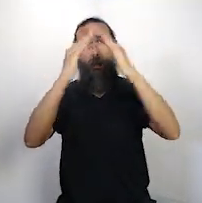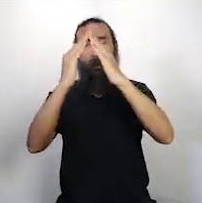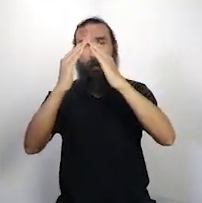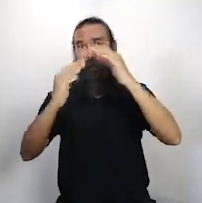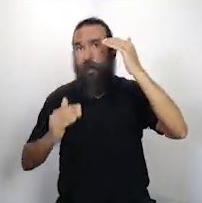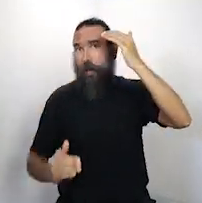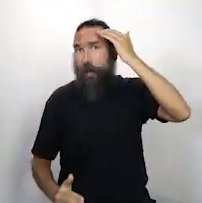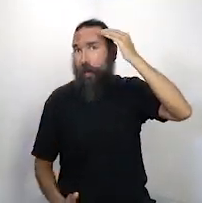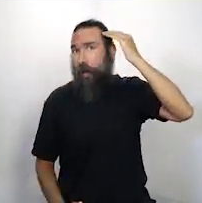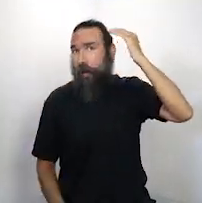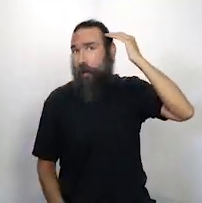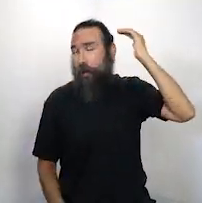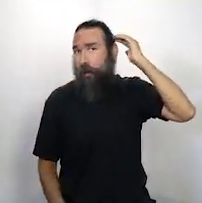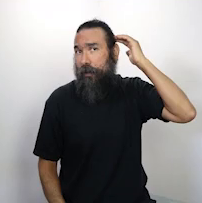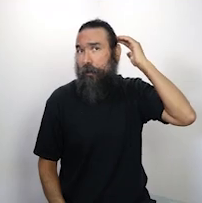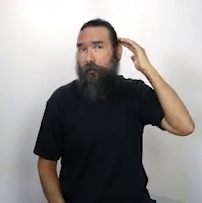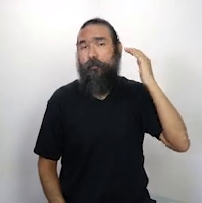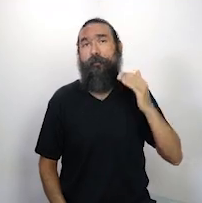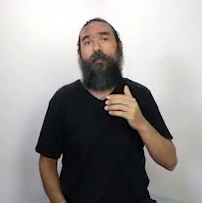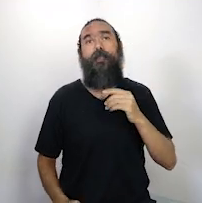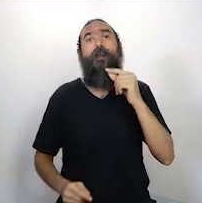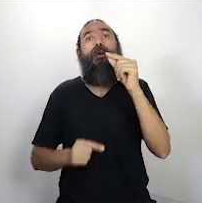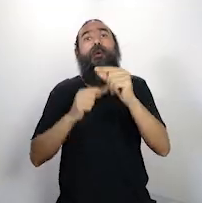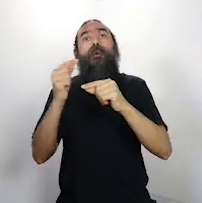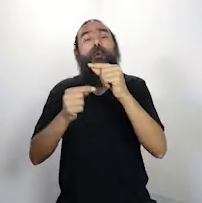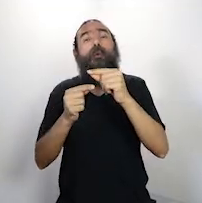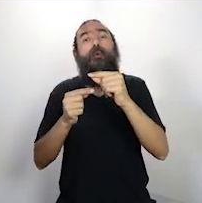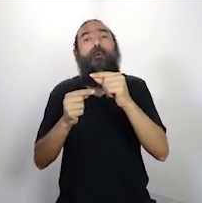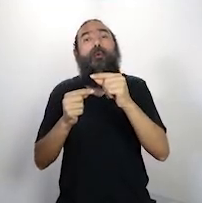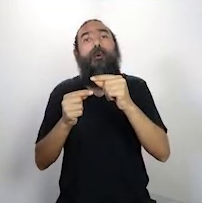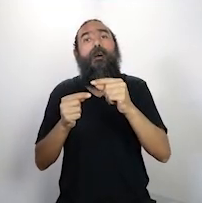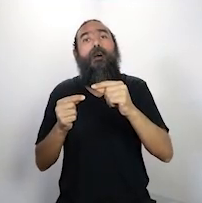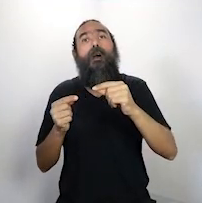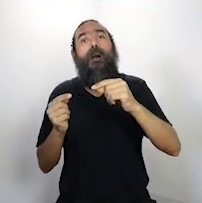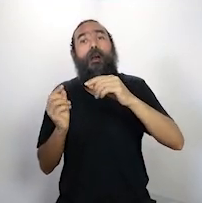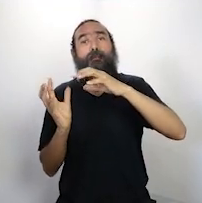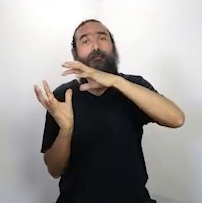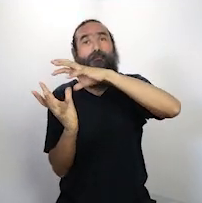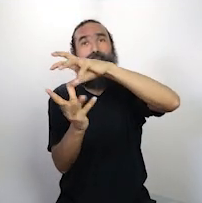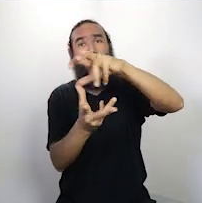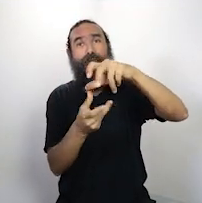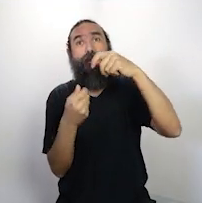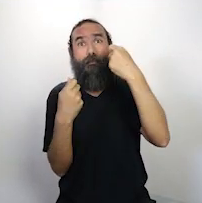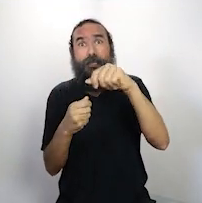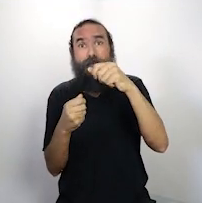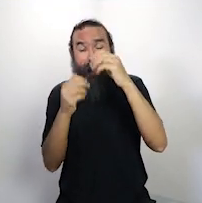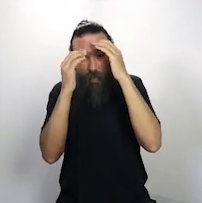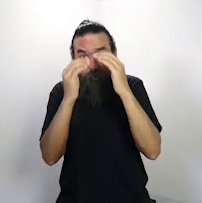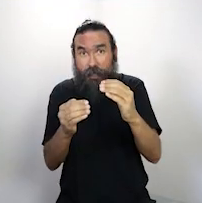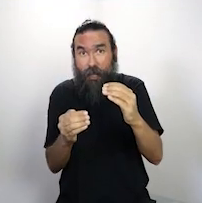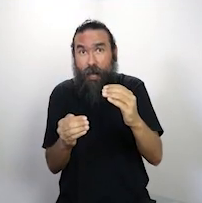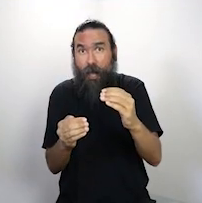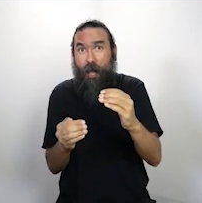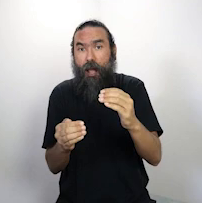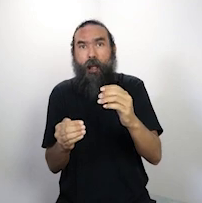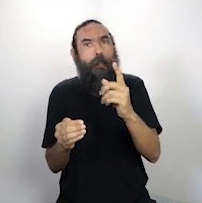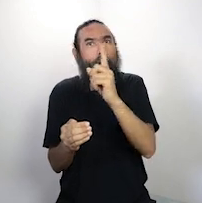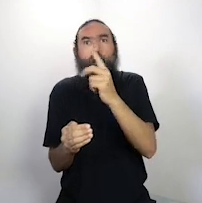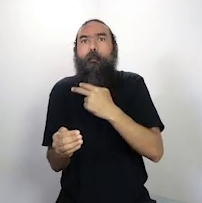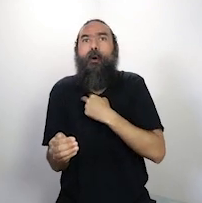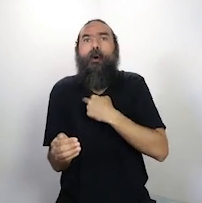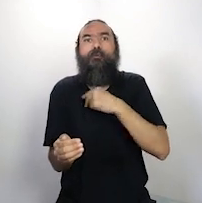globalização e fugir da religiosidade. Que se apropie, mas que se apropie sem desvincular. Sem